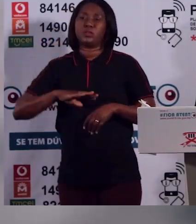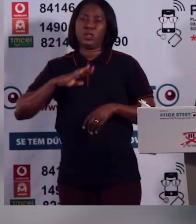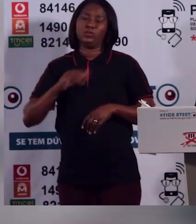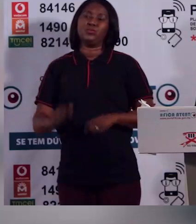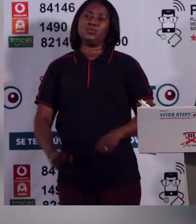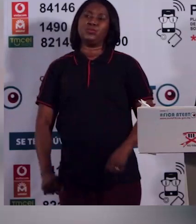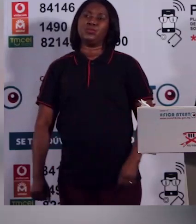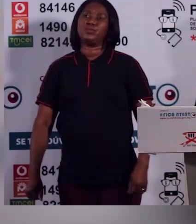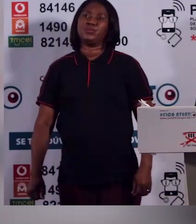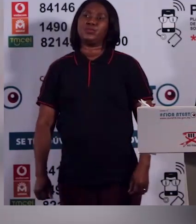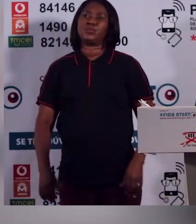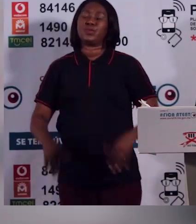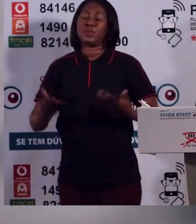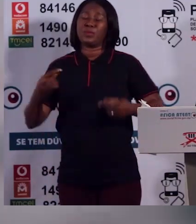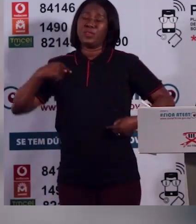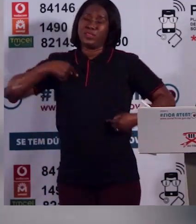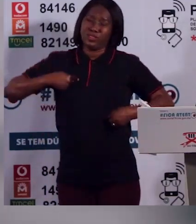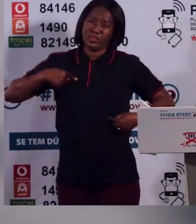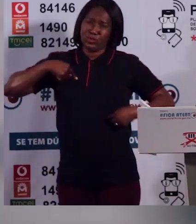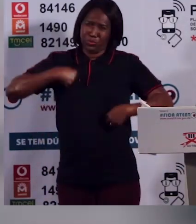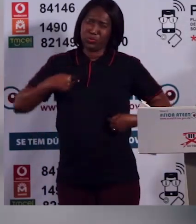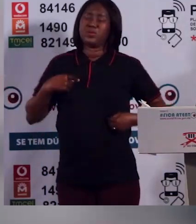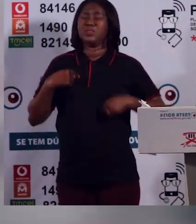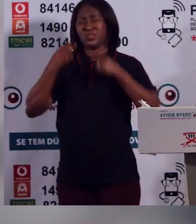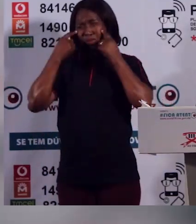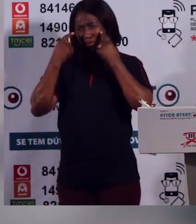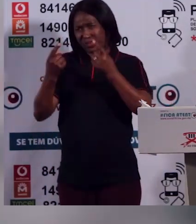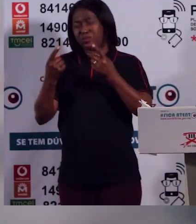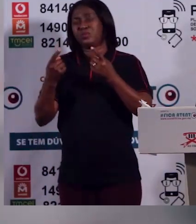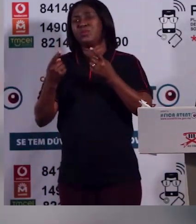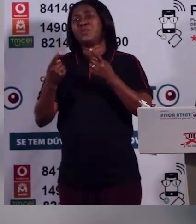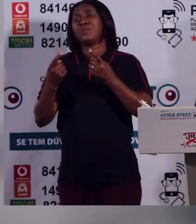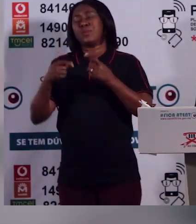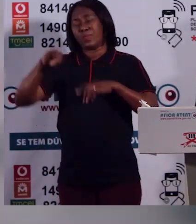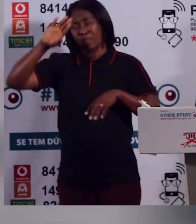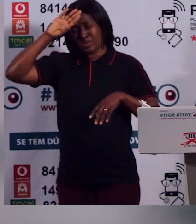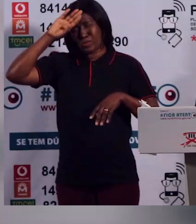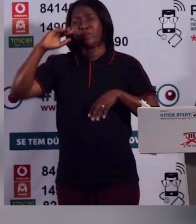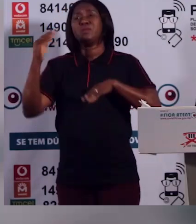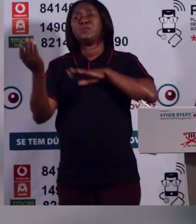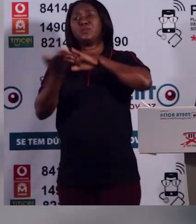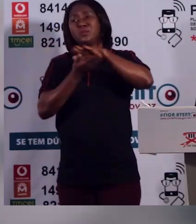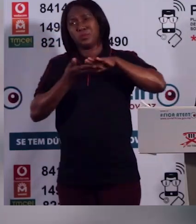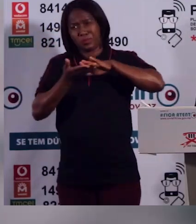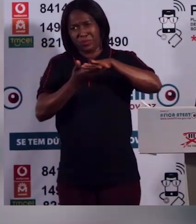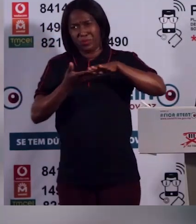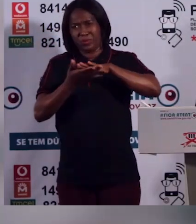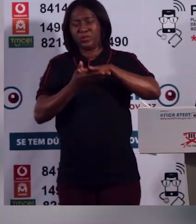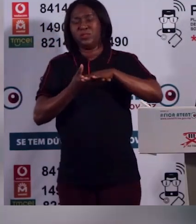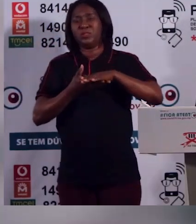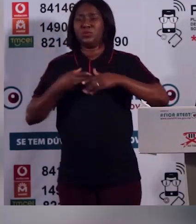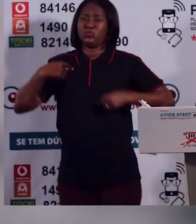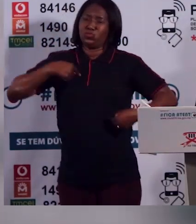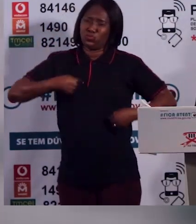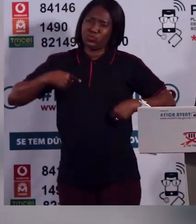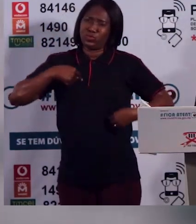Em termos de sintomatologia, continuamos a verificar uma epidemia que é basicamente com casos assintomáticos